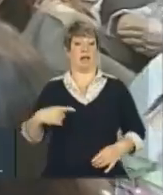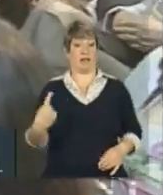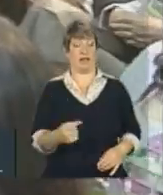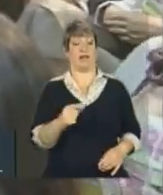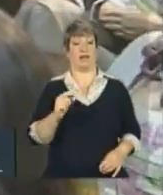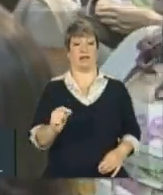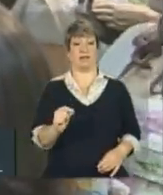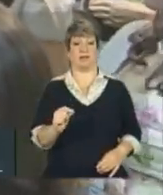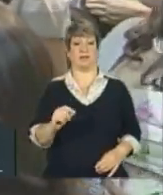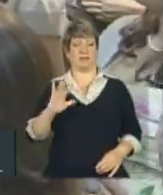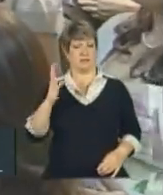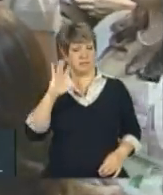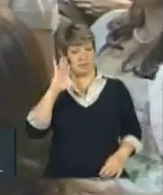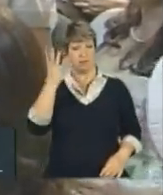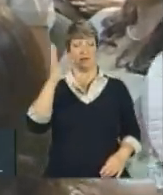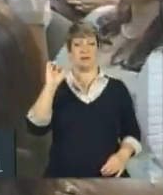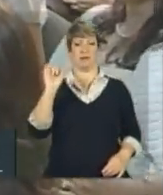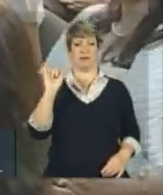esse despertar